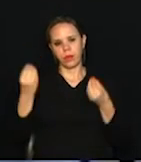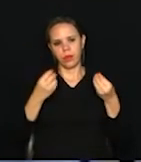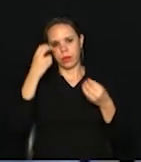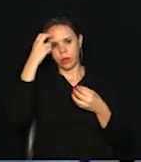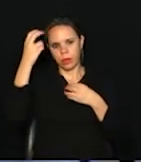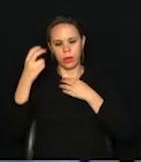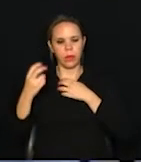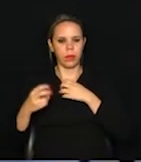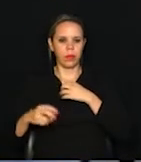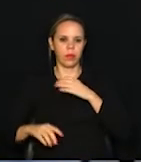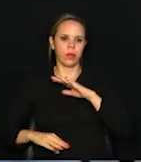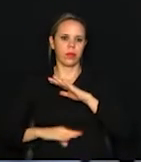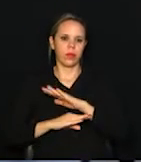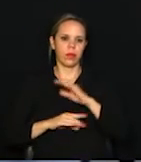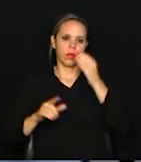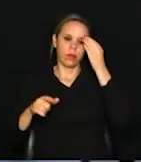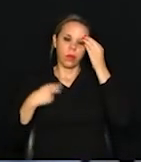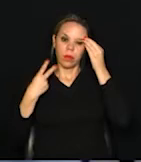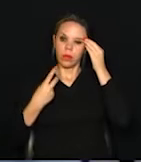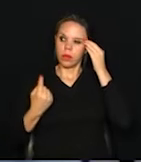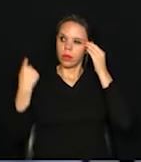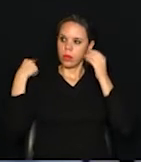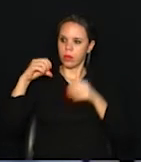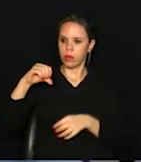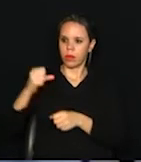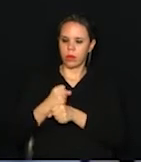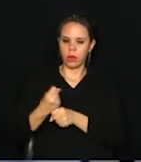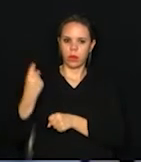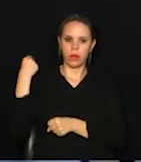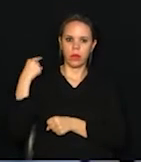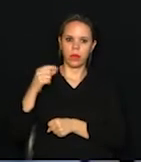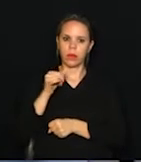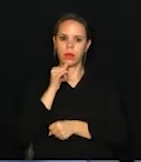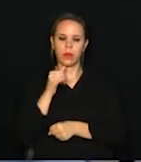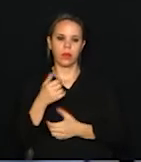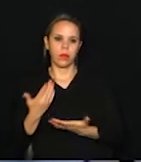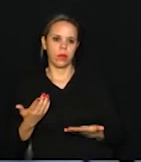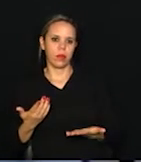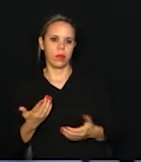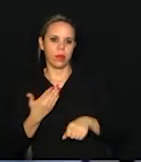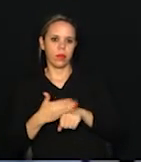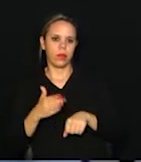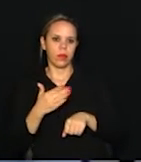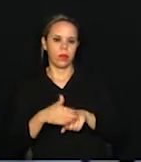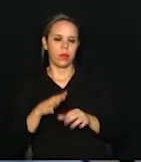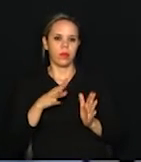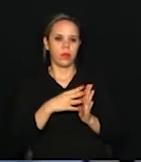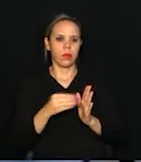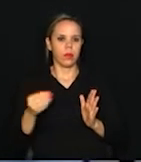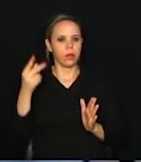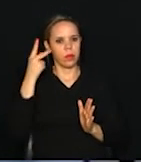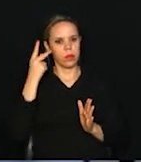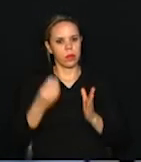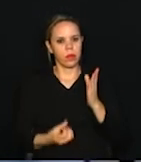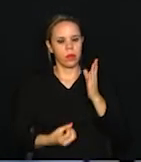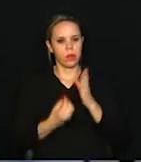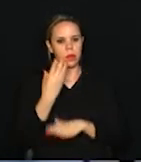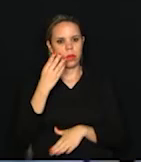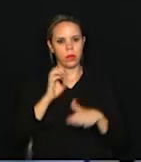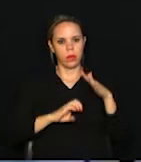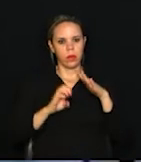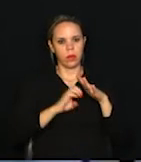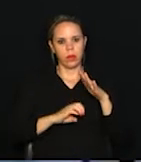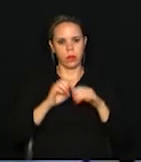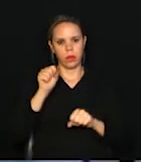do legislador lá dos anos 90, que ao invés de replicar o modelo de São Paulo, criando uma empresa